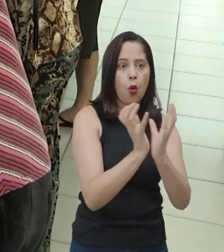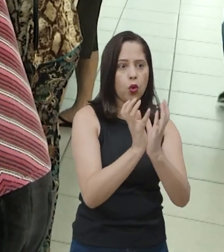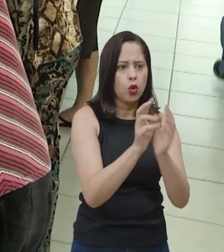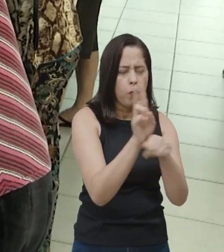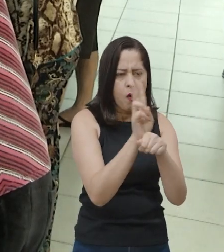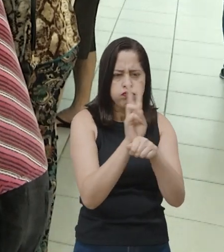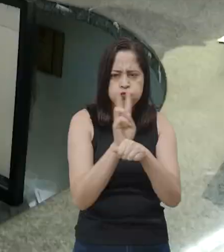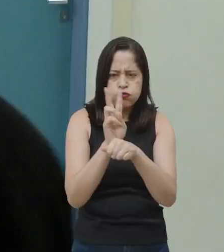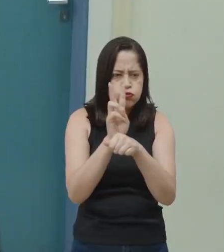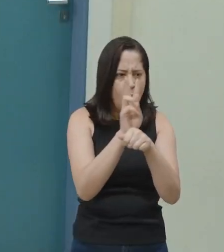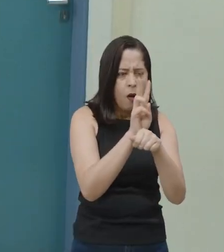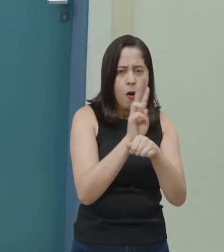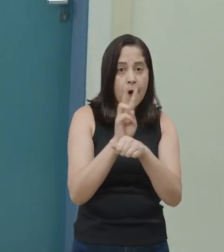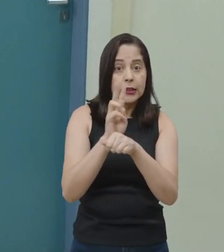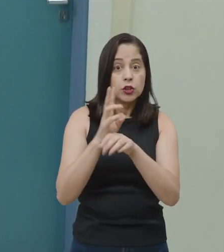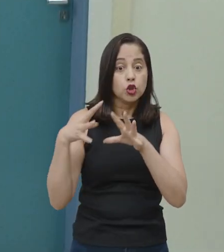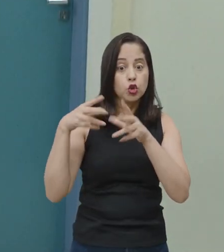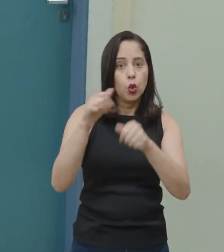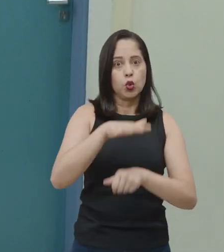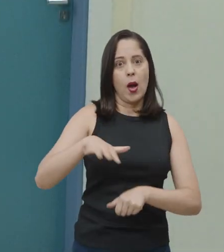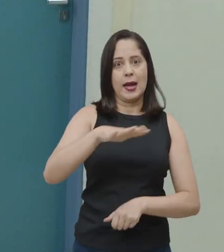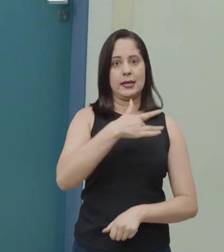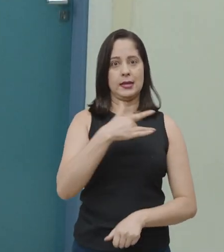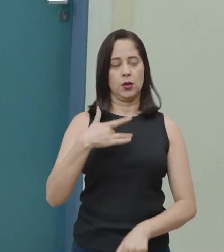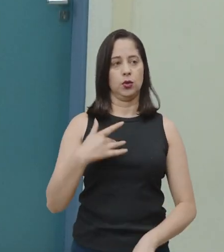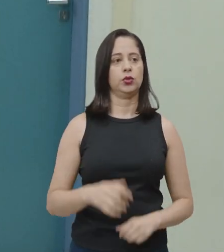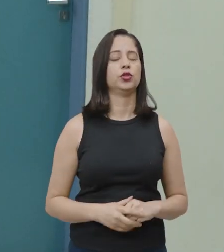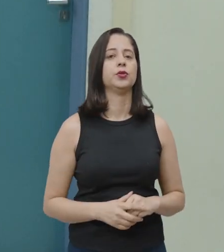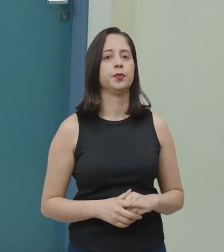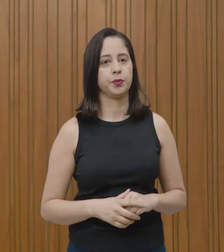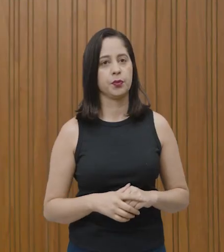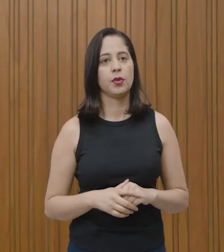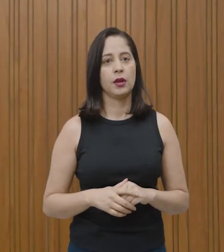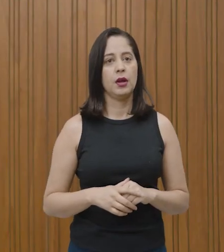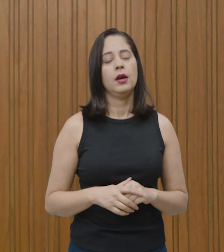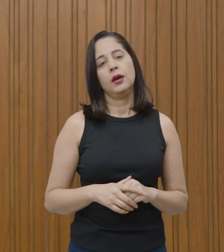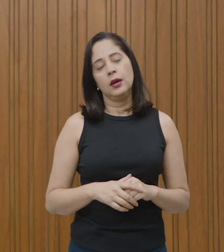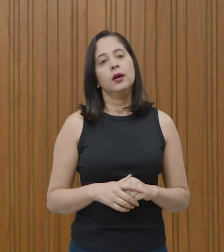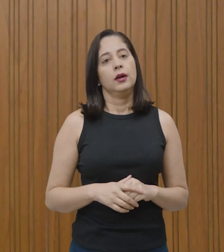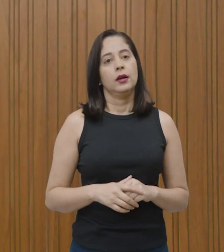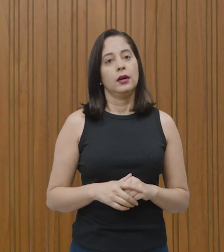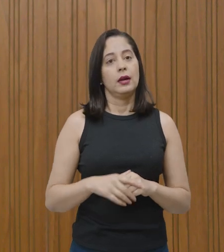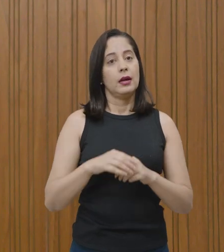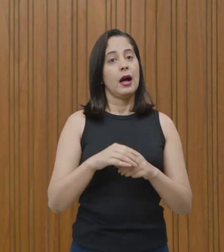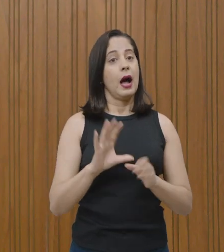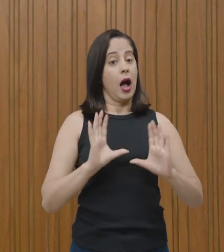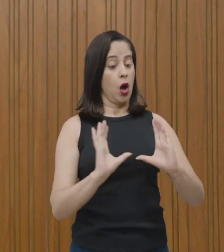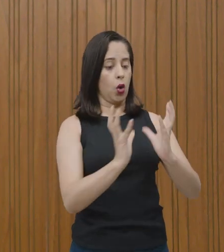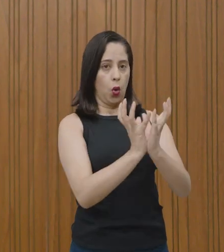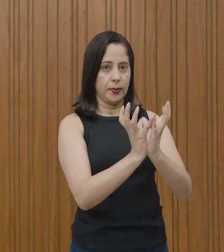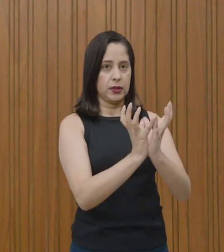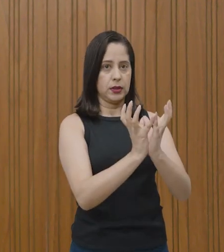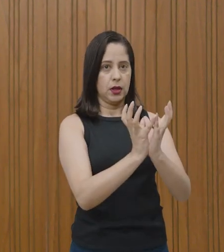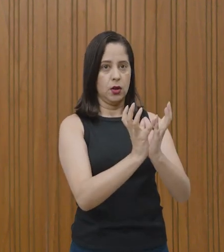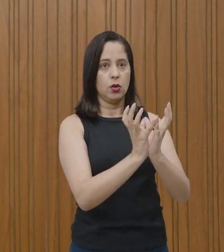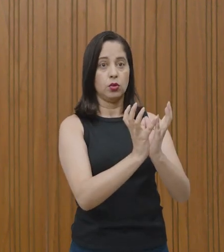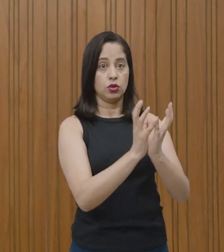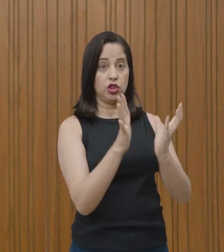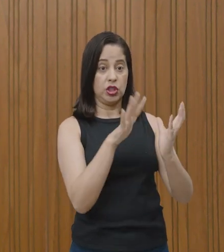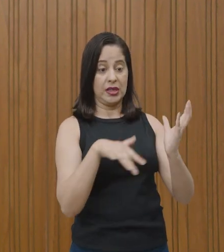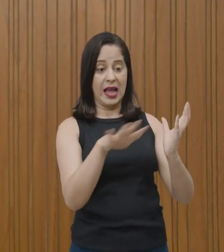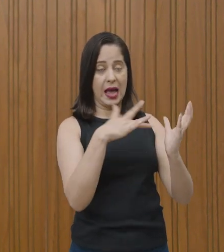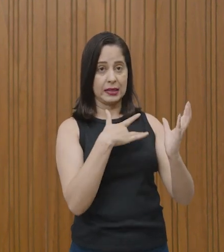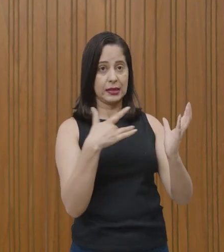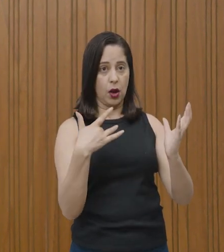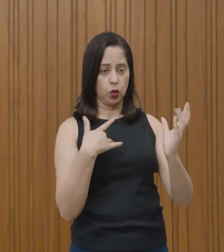grupo acompanhar de perto as ações feitas na saúde da cidade. A Comissão de Saúde é uma comissão permanente, né, aqui da